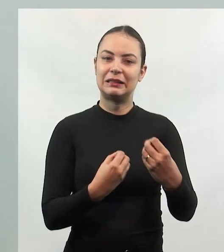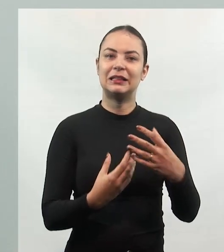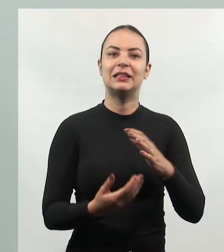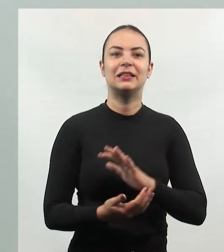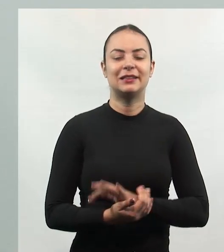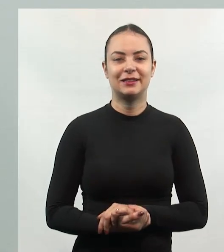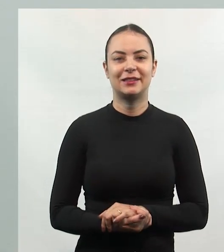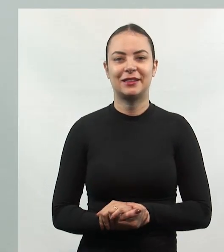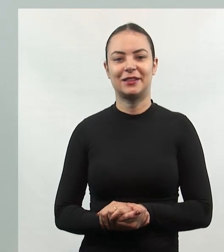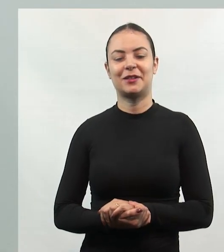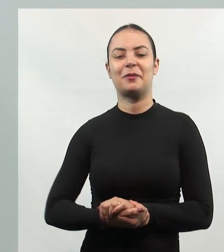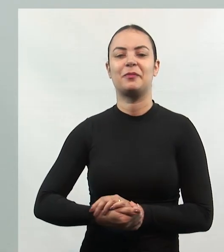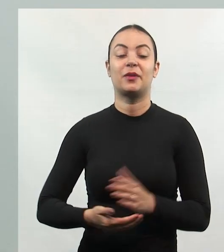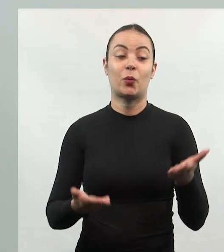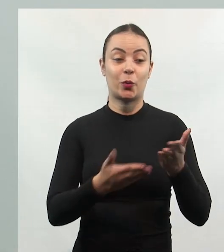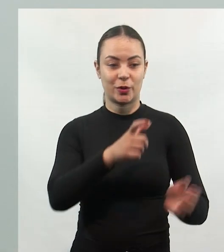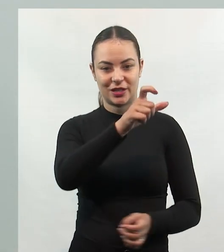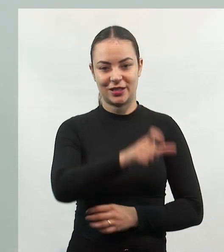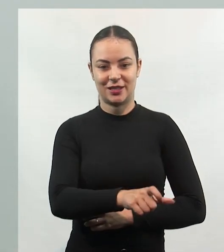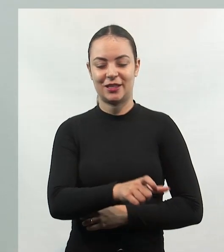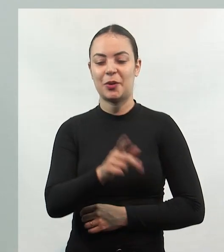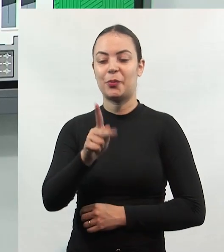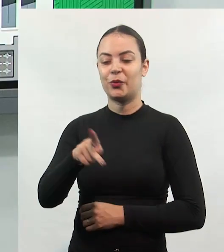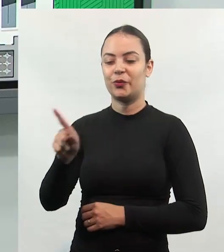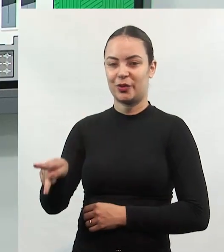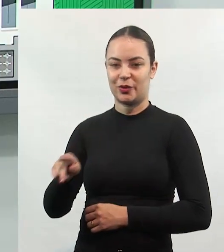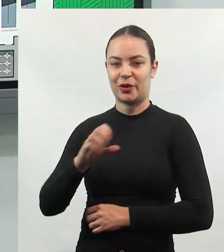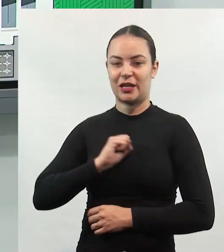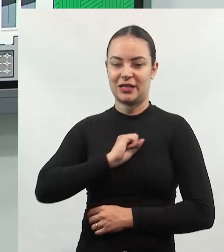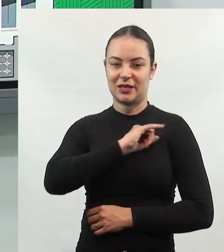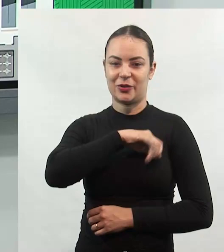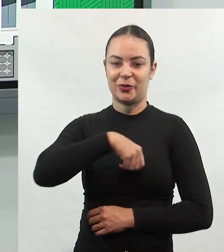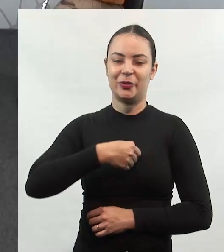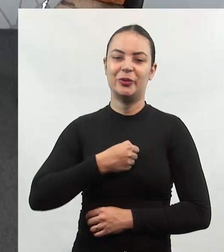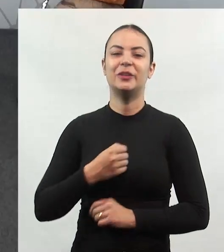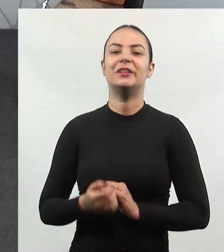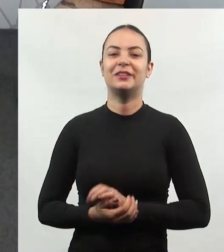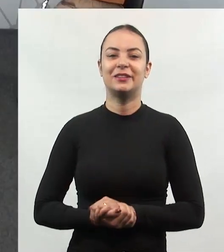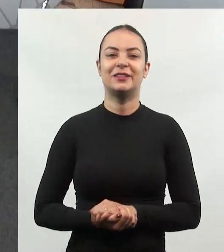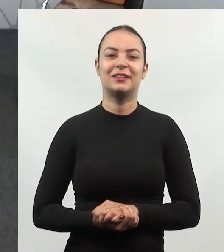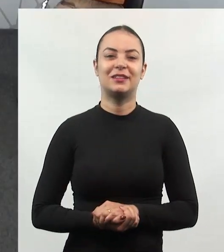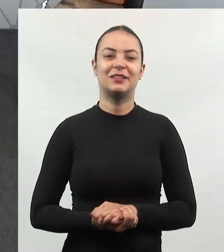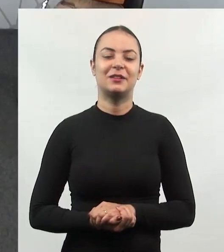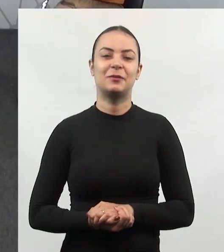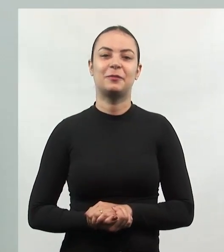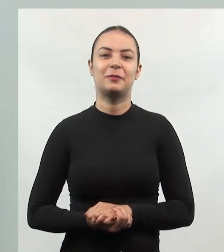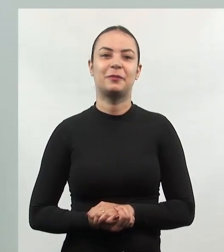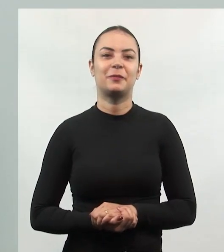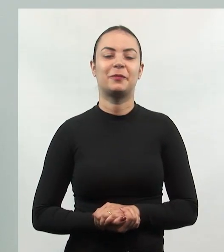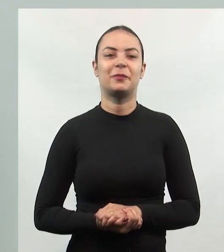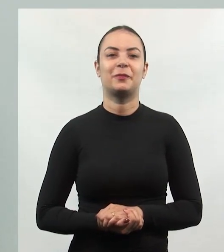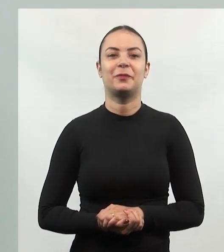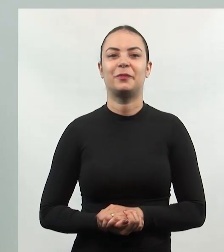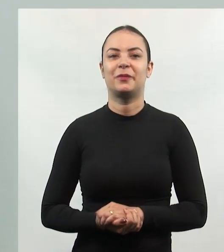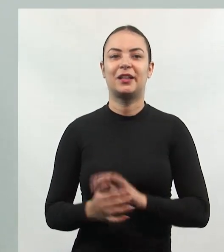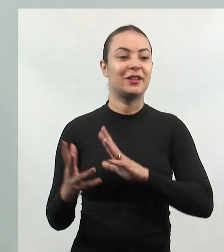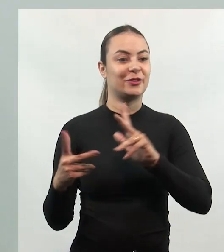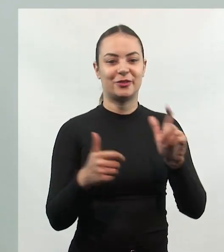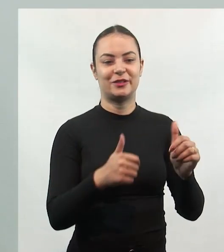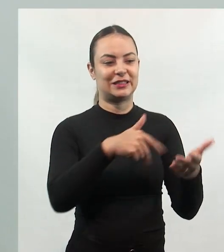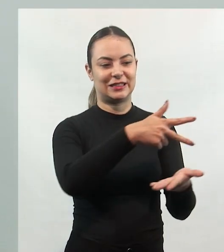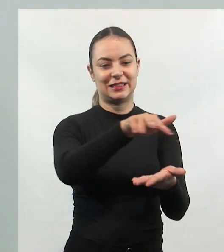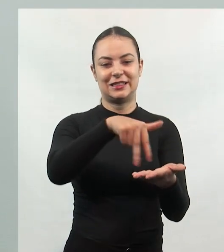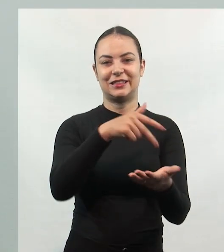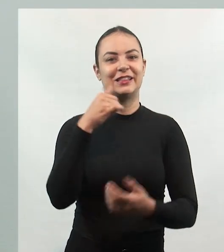no auditório, que tinha também as Tarde apresentações? cultural. Tem até uma colega acho que ela era uma turma na minha frente, que ela é cantora